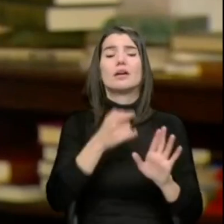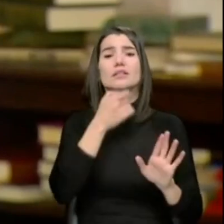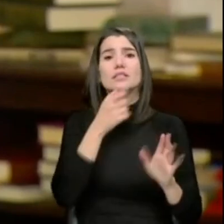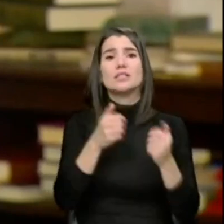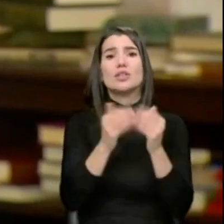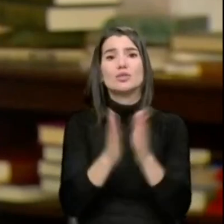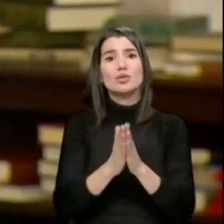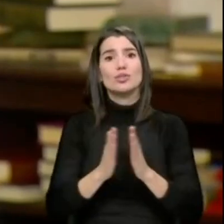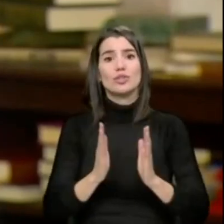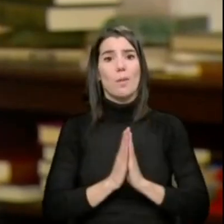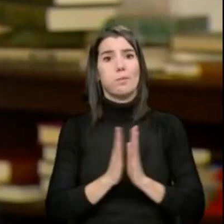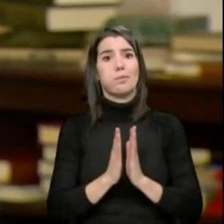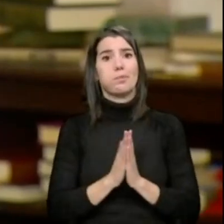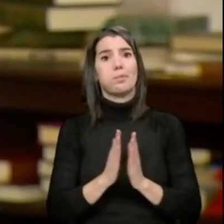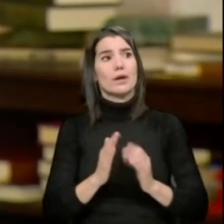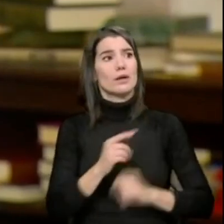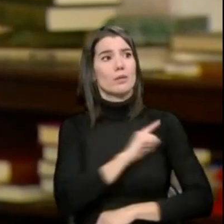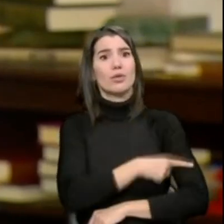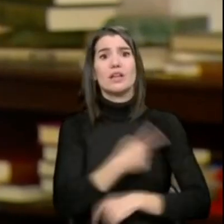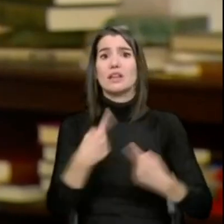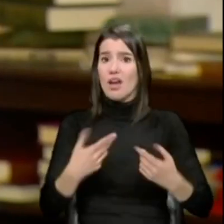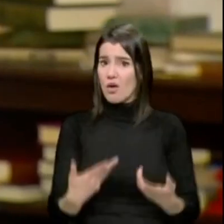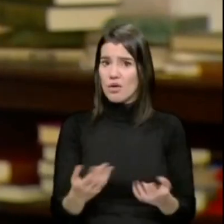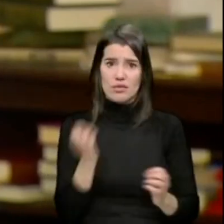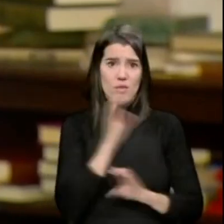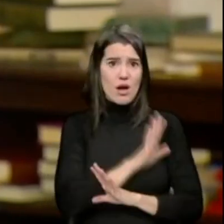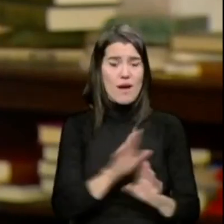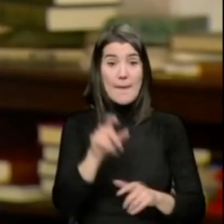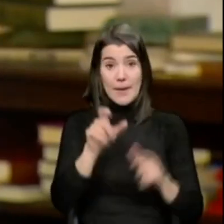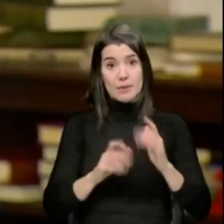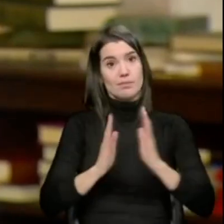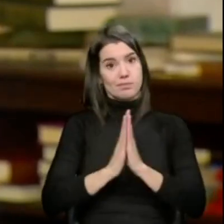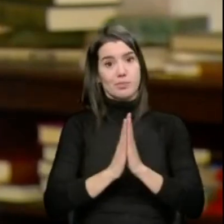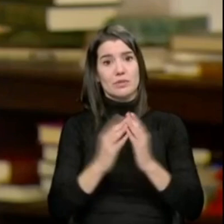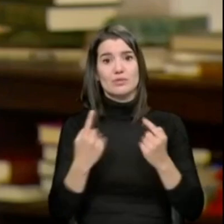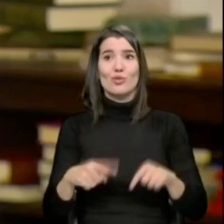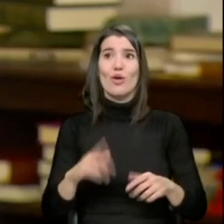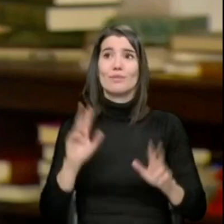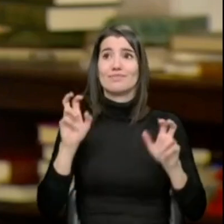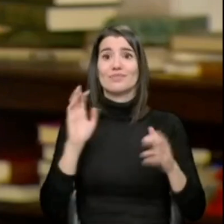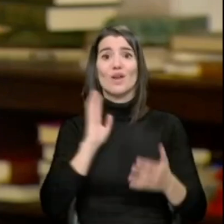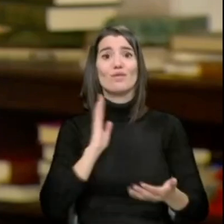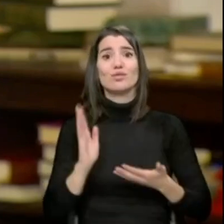religiosos tinham poder. Hoje não têm. Os religiosos hoje são funcionários